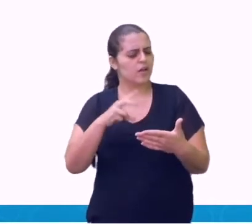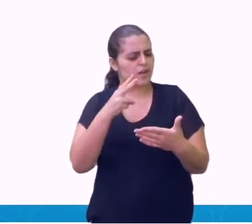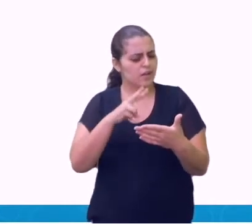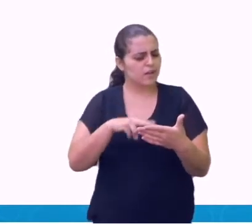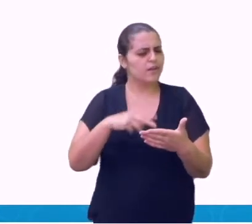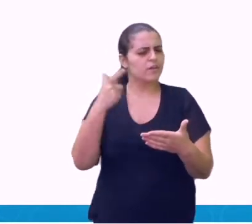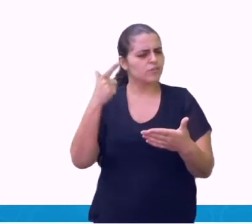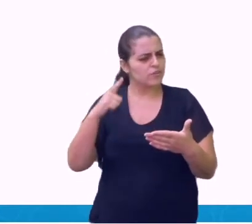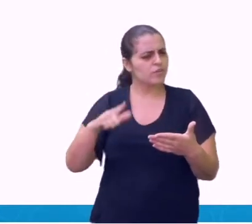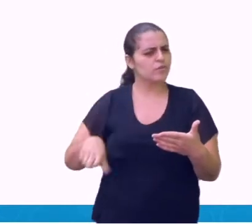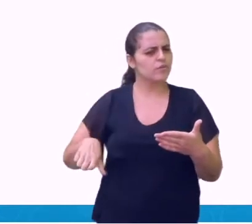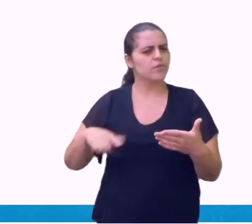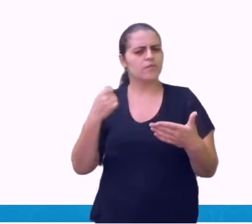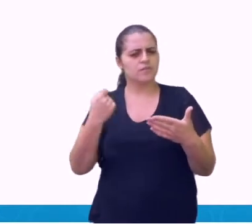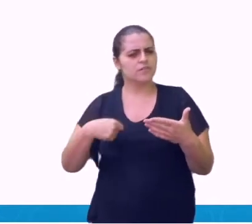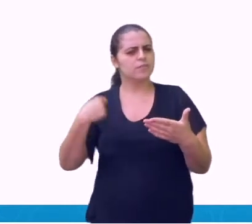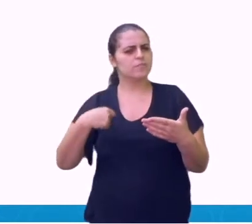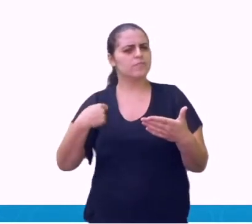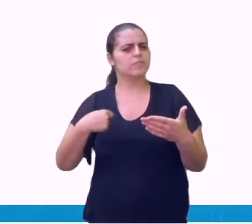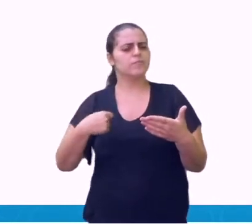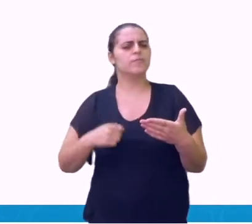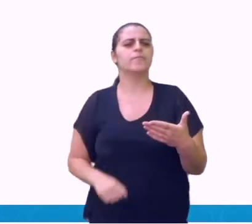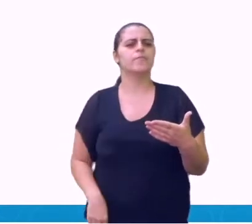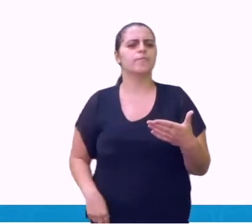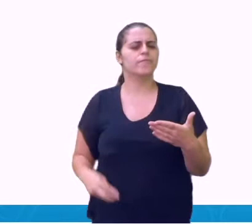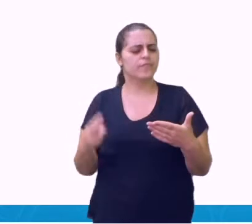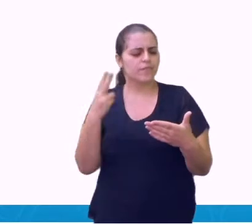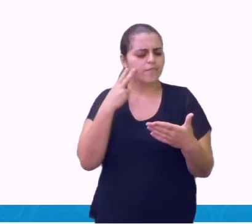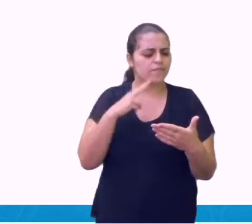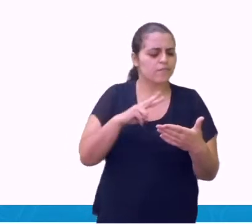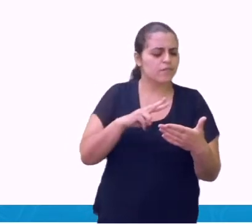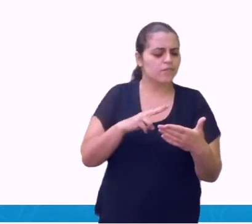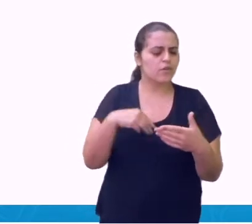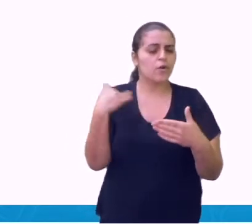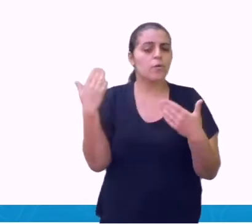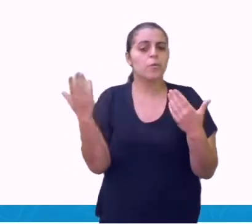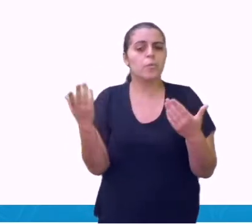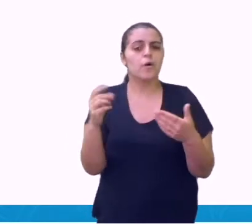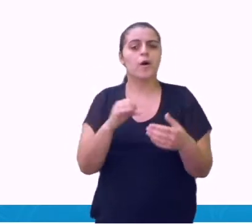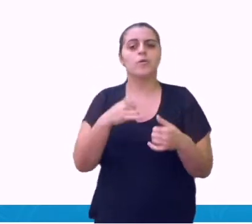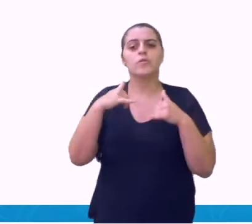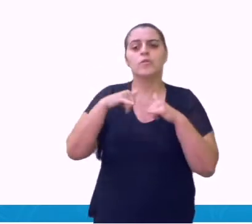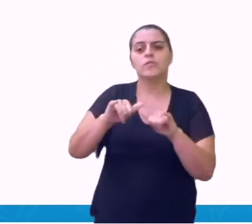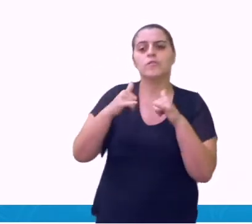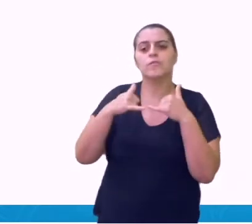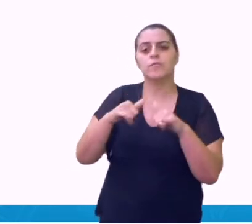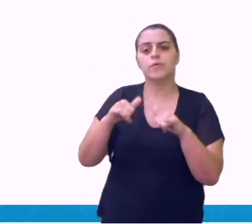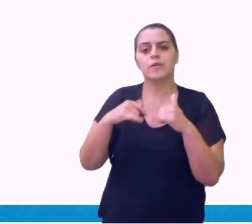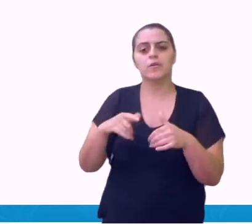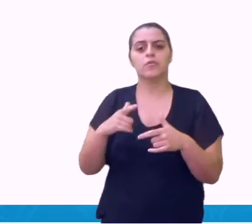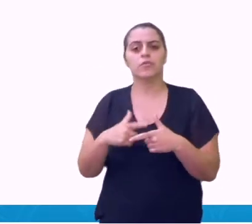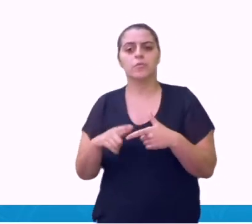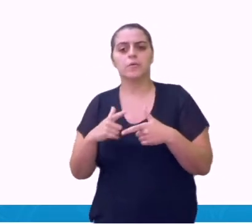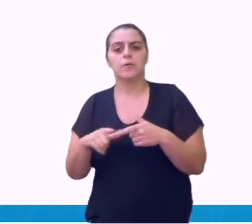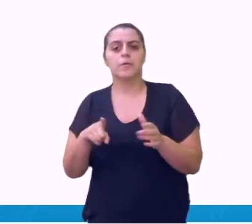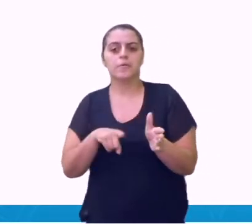releia quantas vezes for necessário. Verifique quais são os dados do problema e o que ele